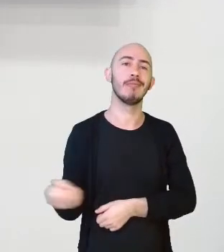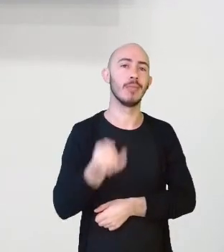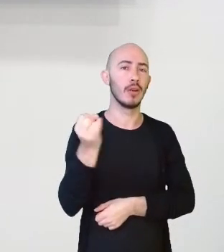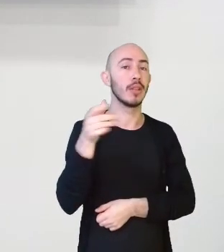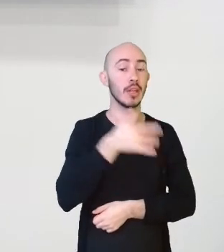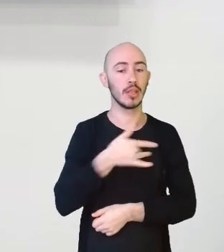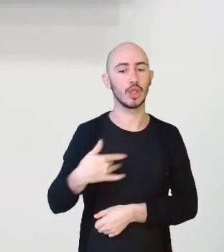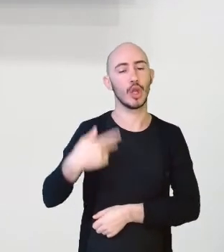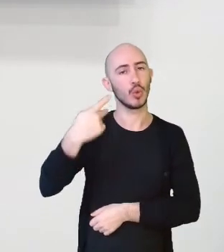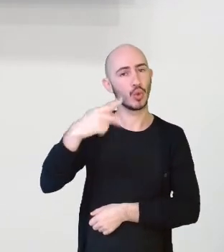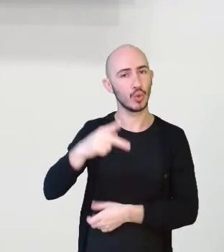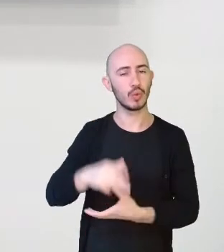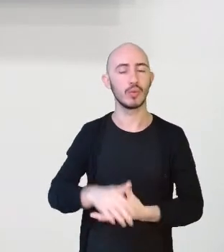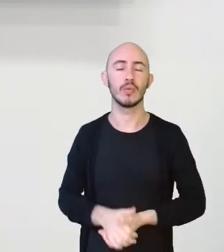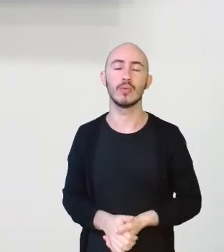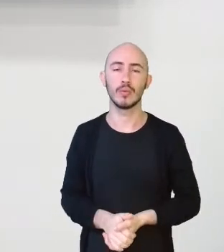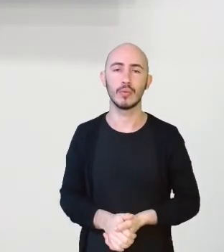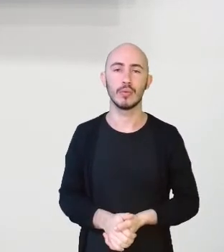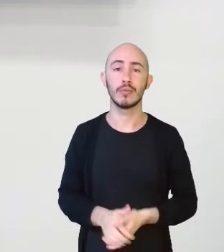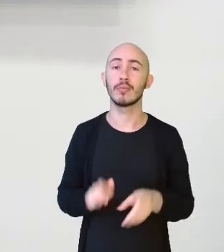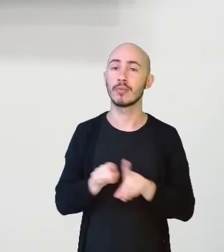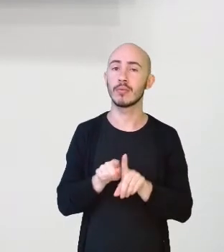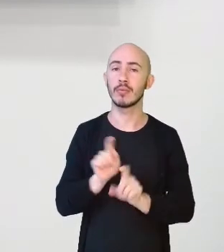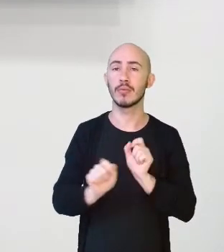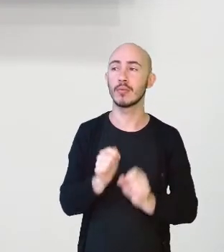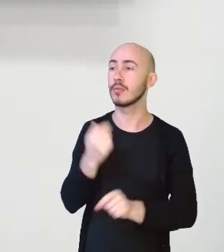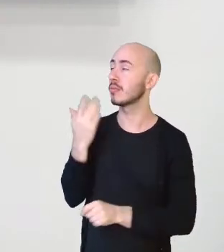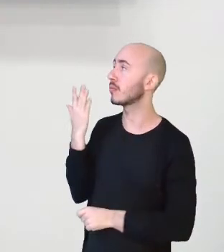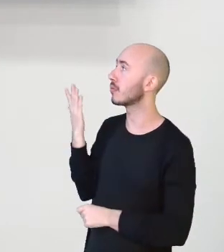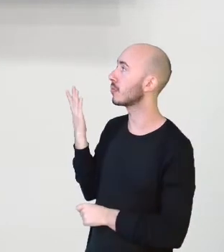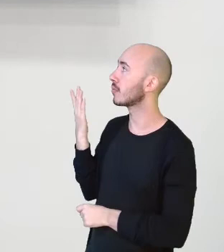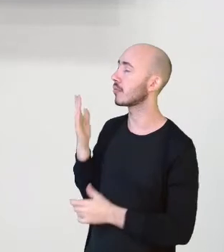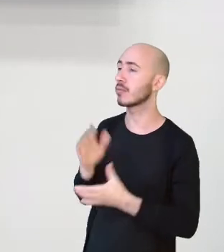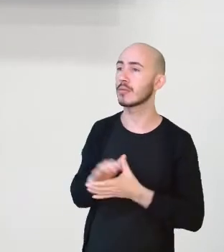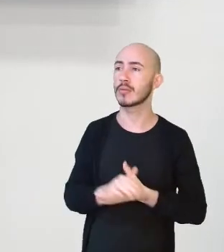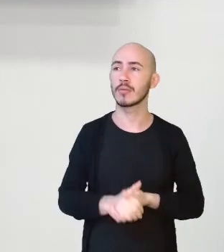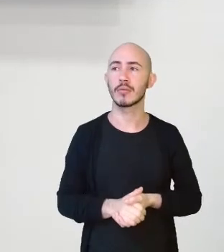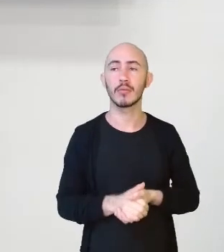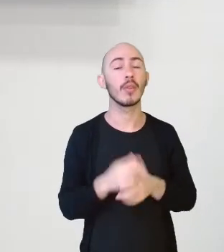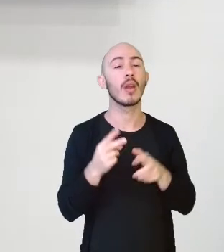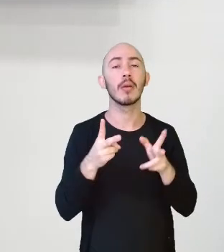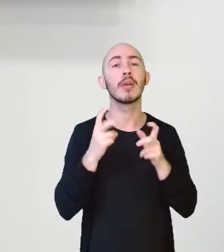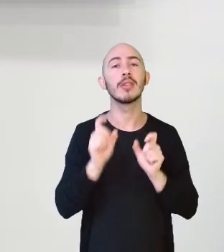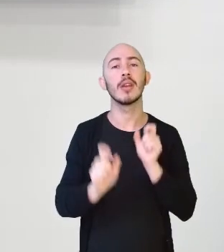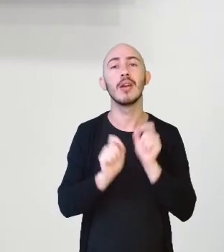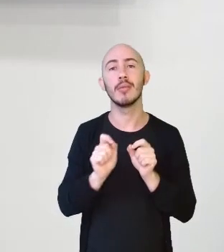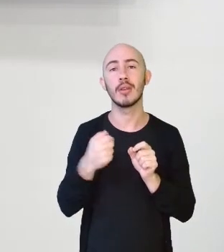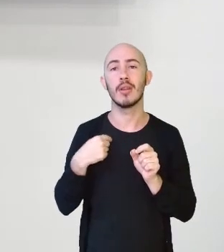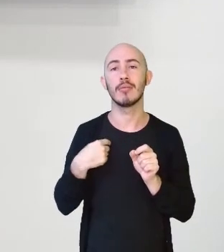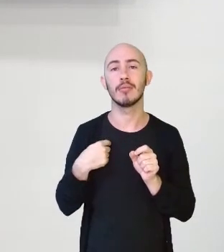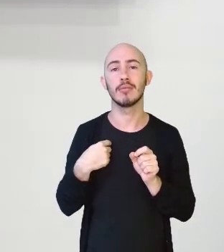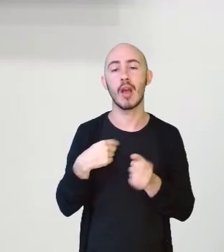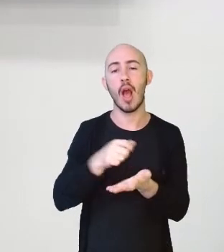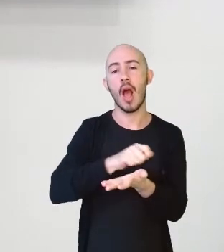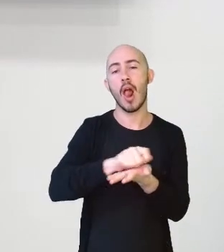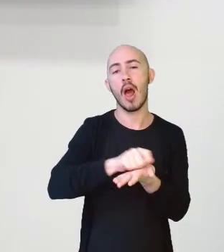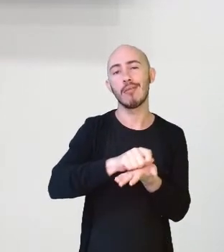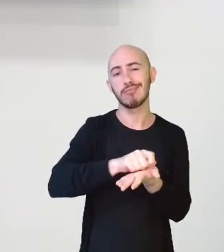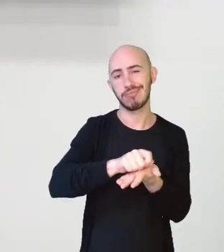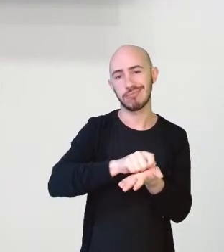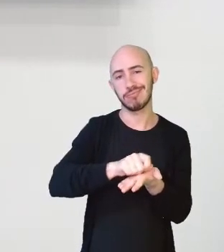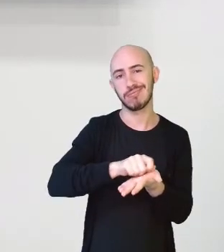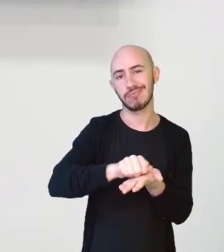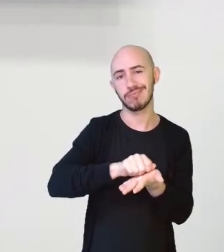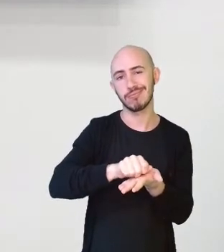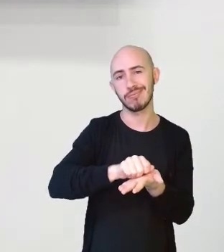tua saúde. Também aqui na imagem, nós percebemos o quê? A pessoa está lavando louça,